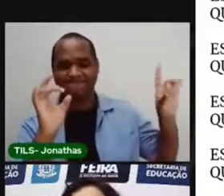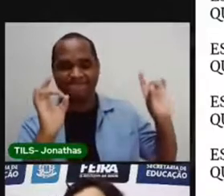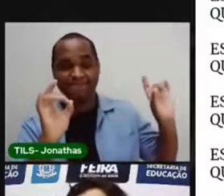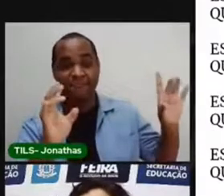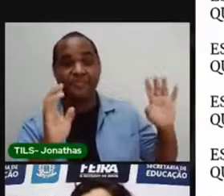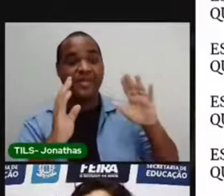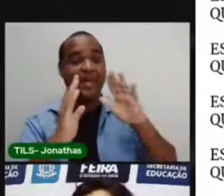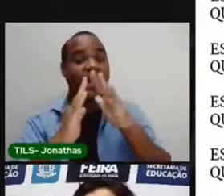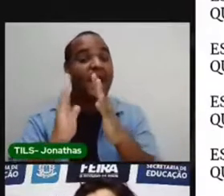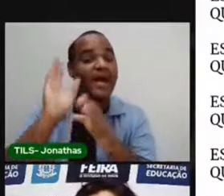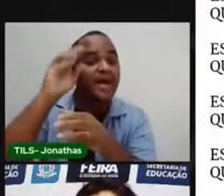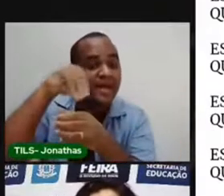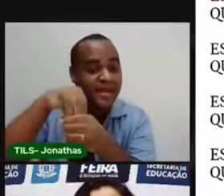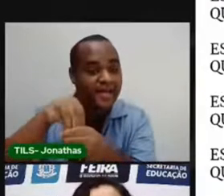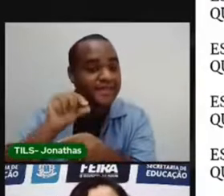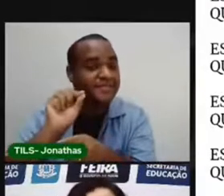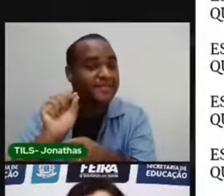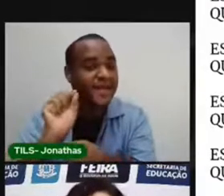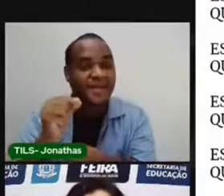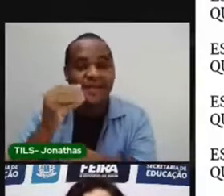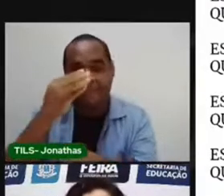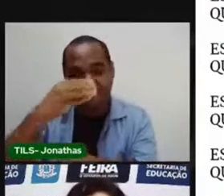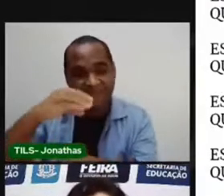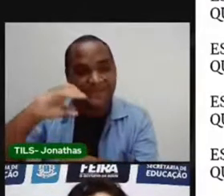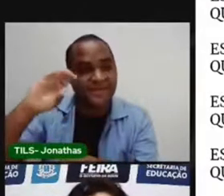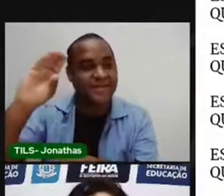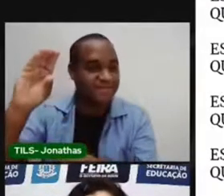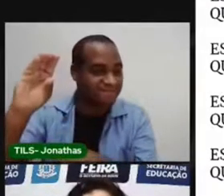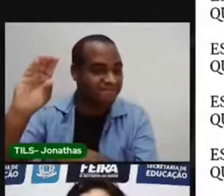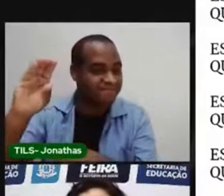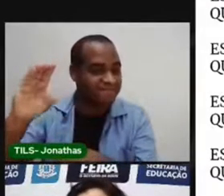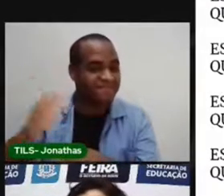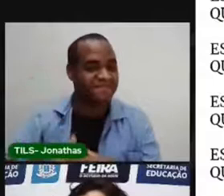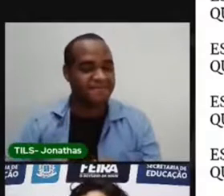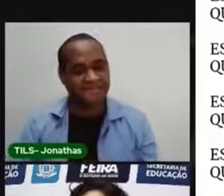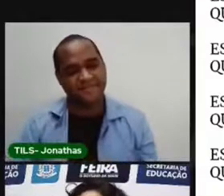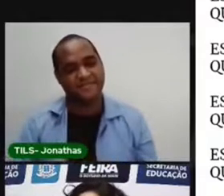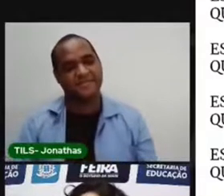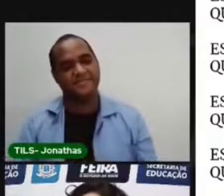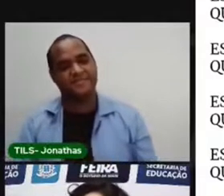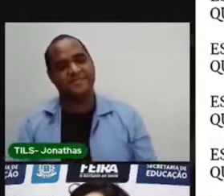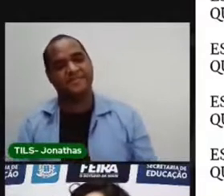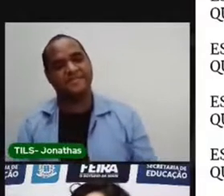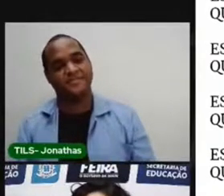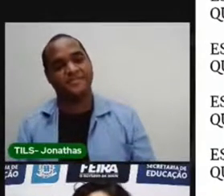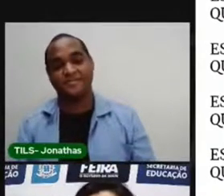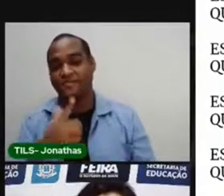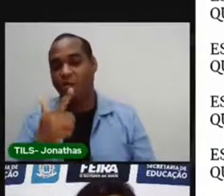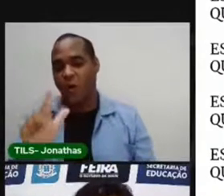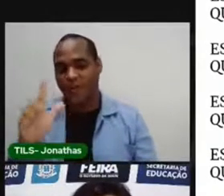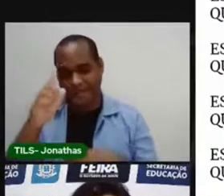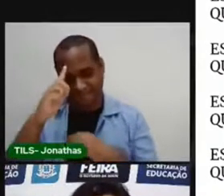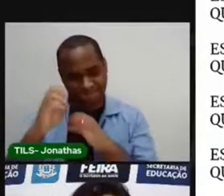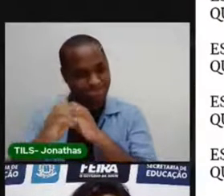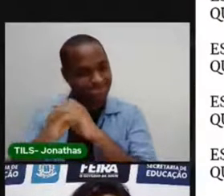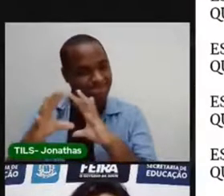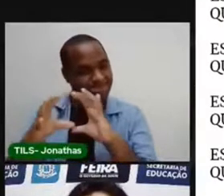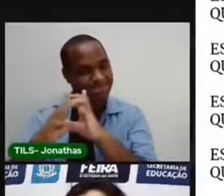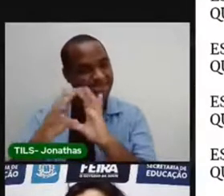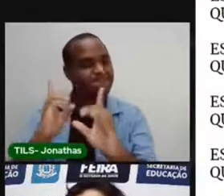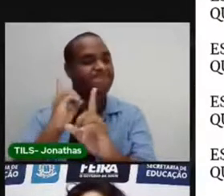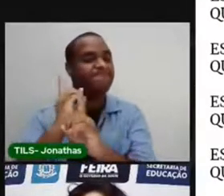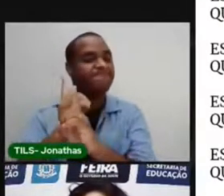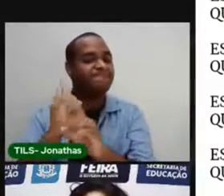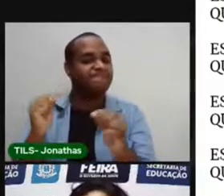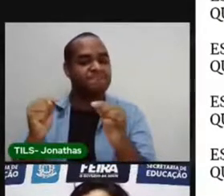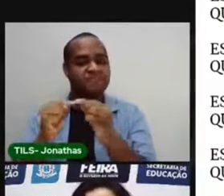elegante. Quem mora nela é o elefante. E descobri, de repente,